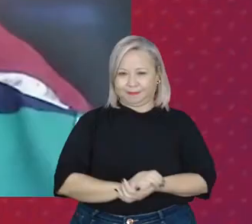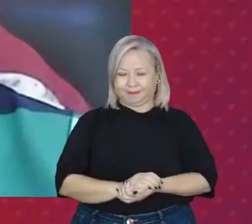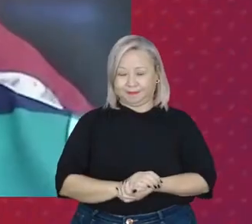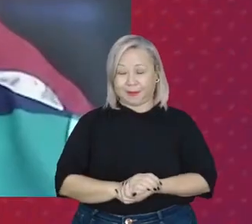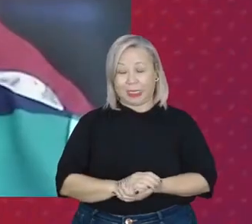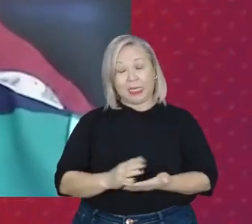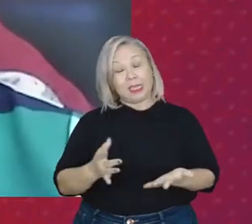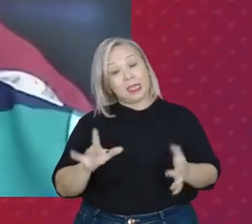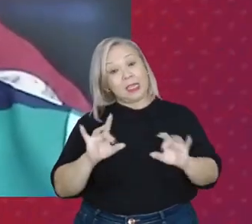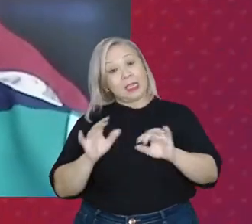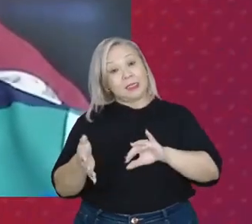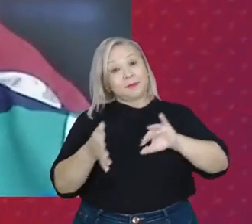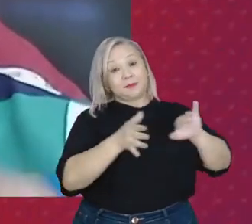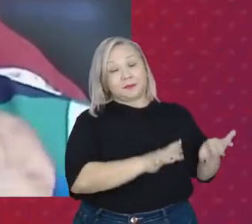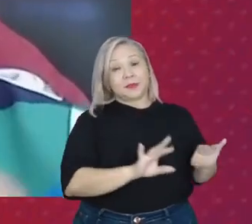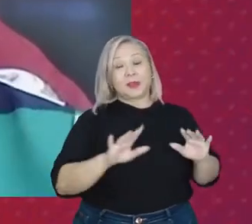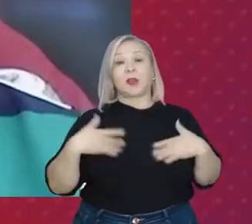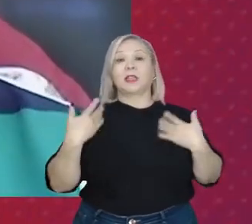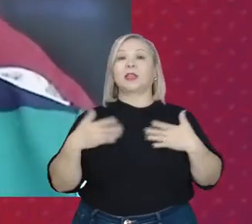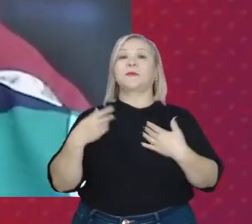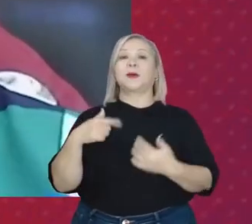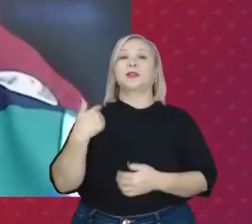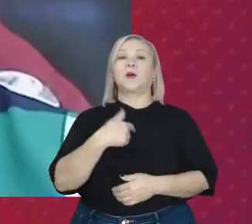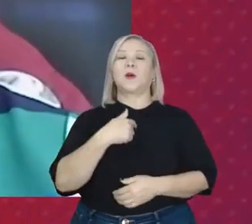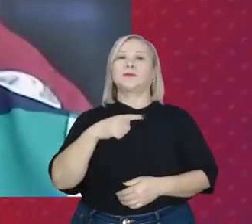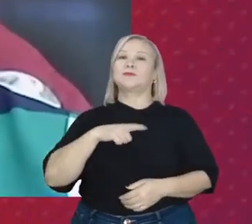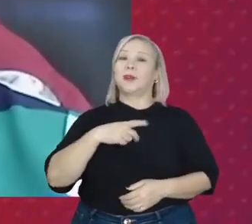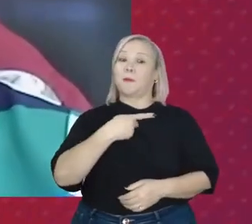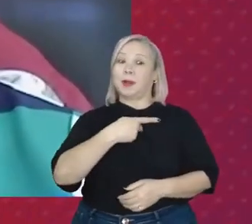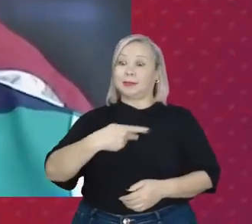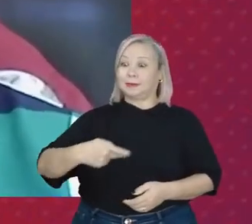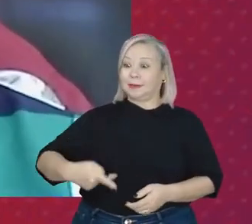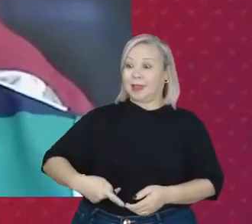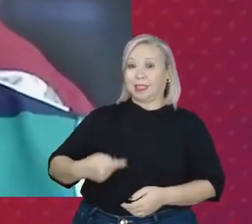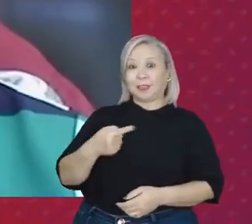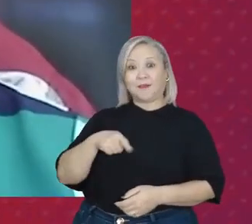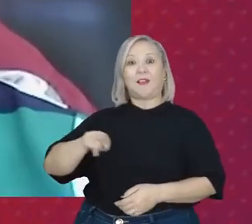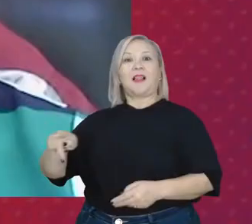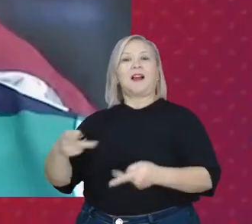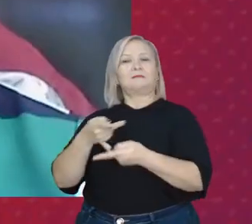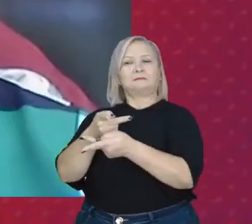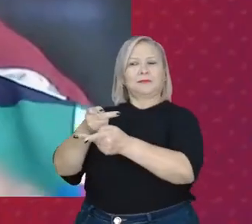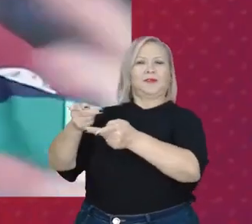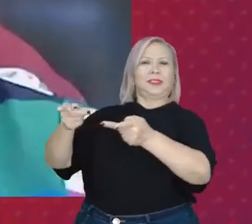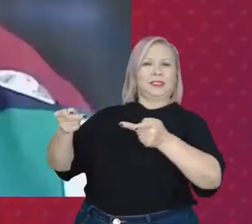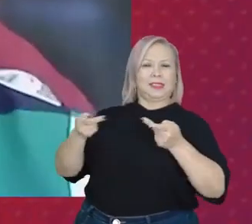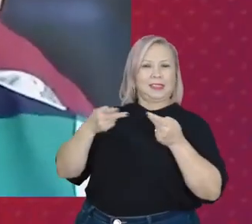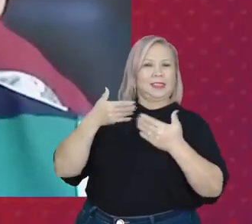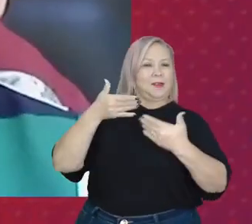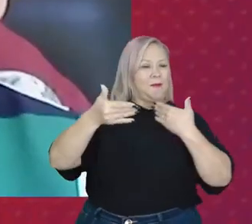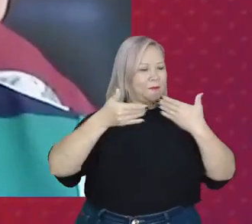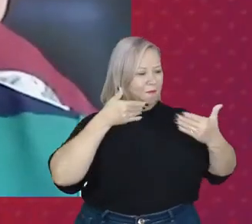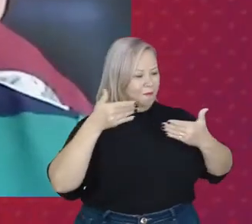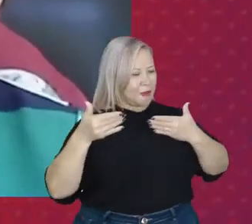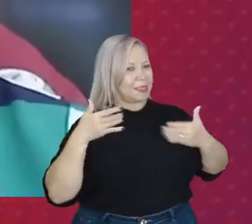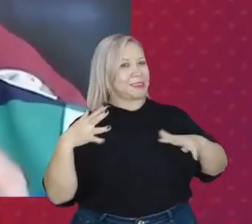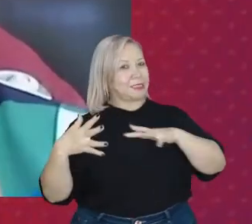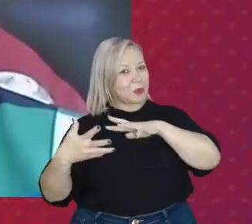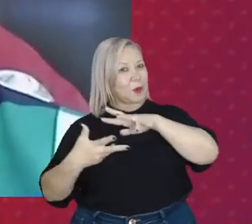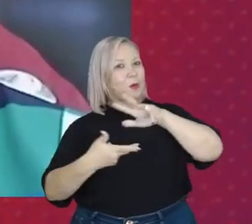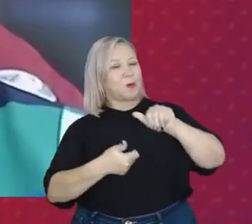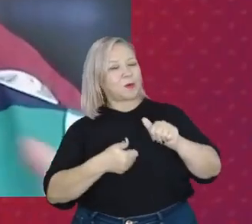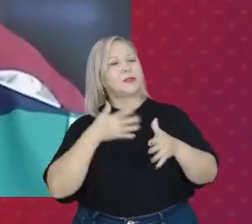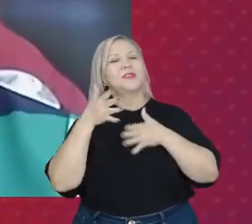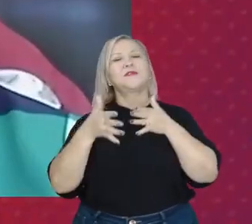alegria para a gente, ter um presidente que vai lá e visita, ter um presidente que conversa com o mundo e